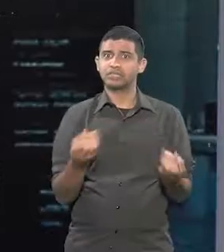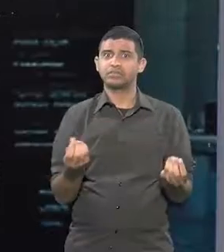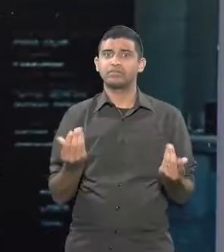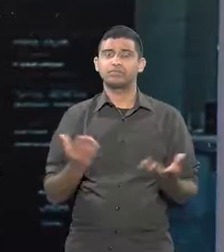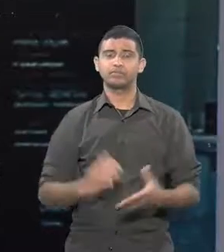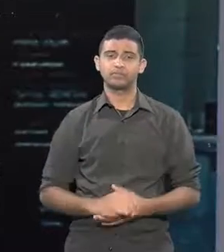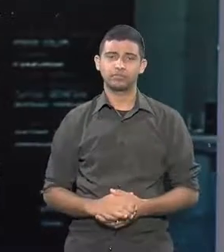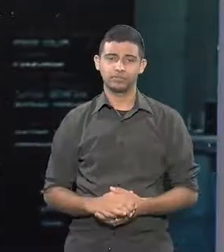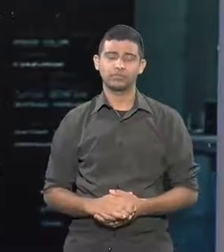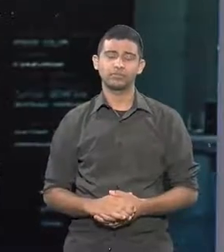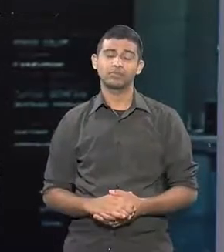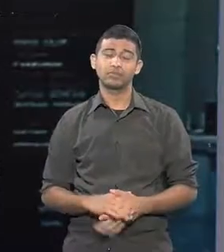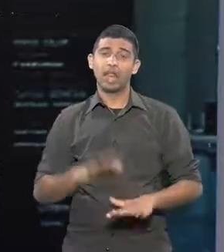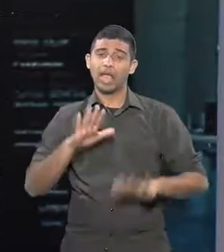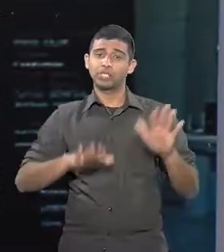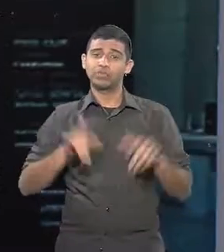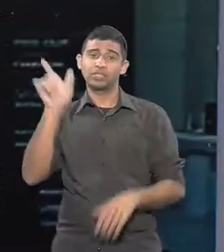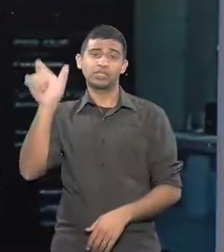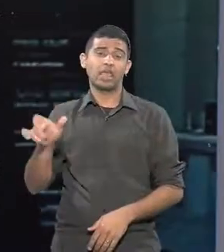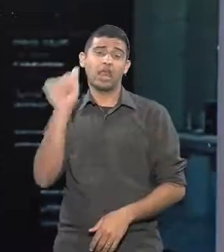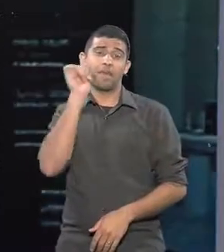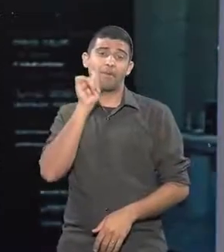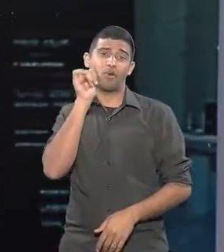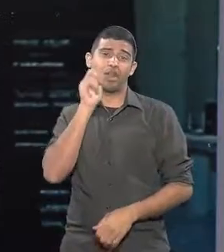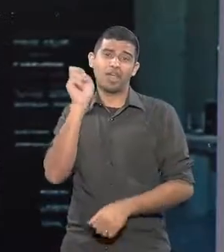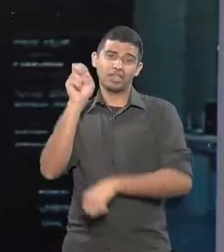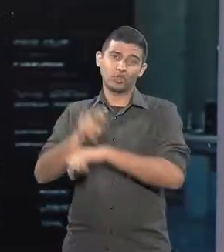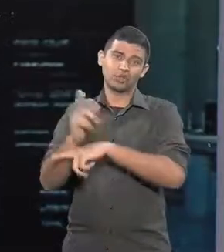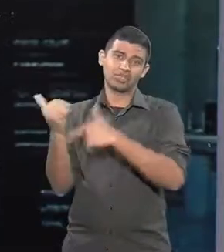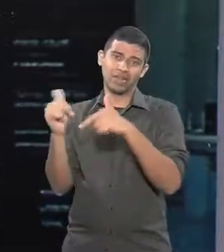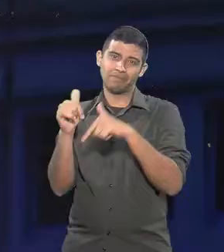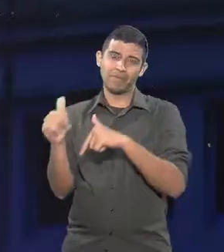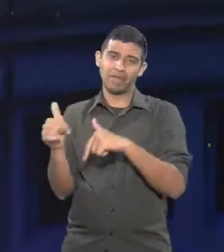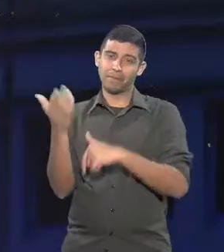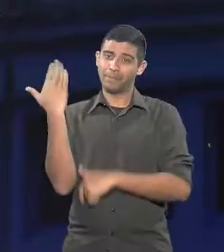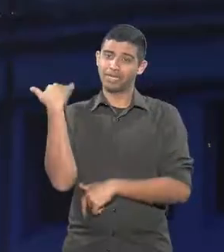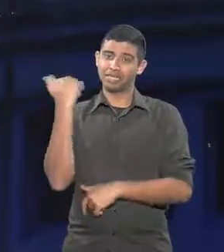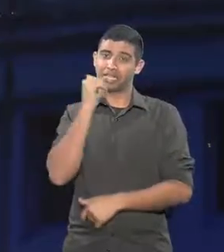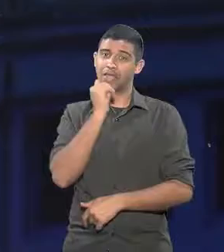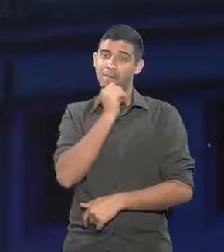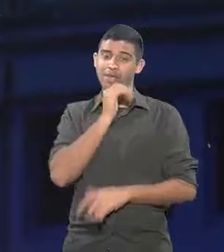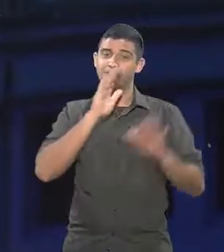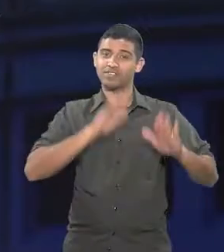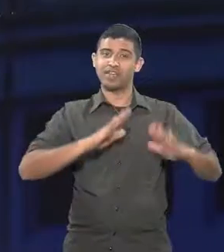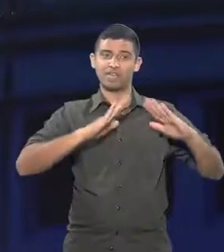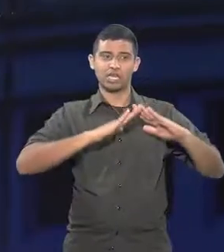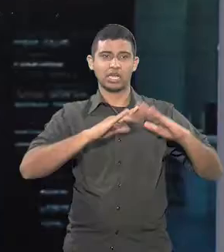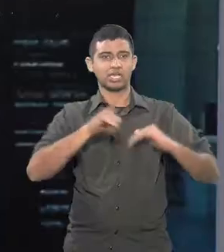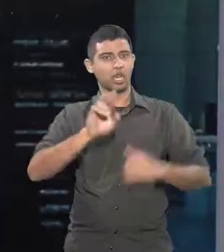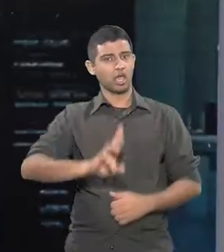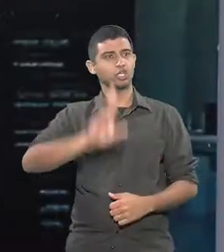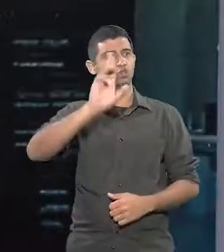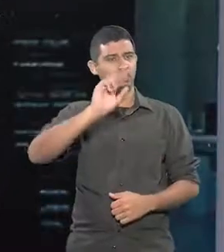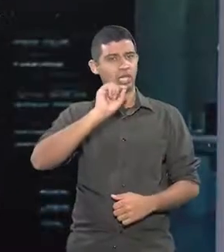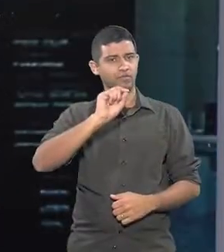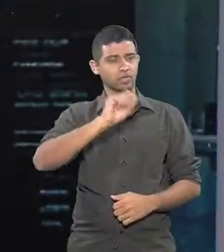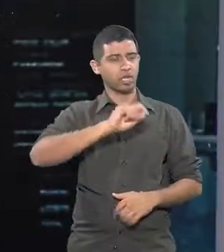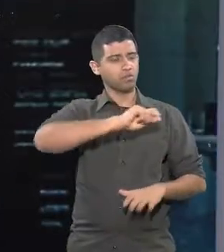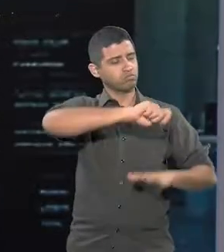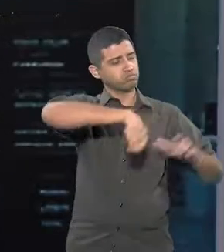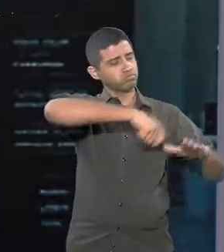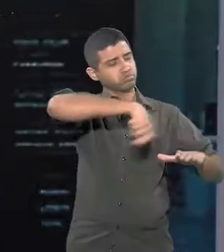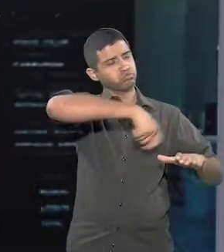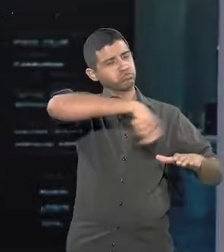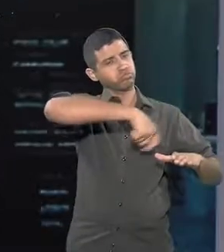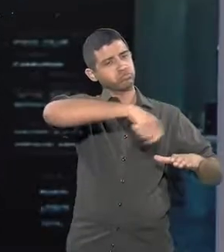Isso vem muito da questão da mulher no mercado de trabalho. Antes, a mãe ficava em casa e ela era responsável por isso.